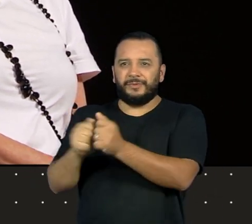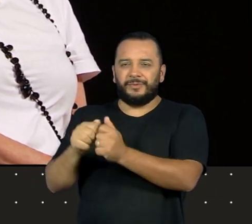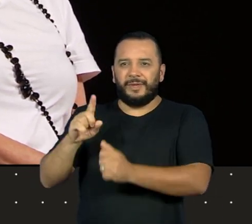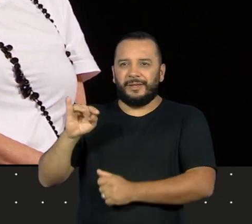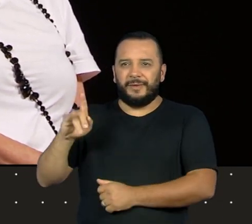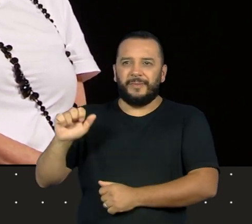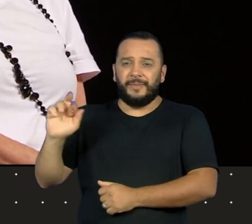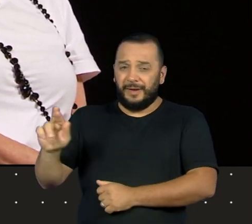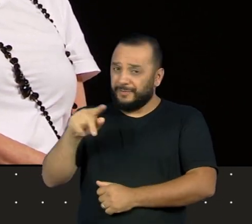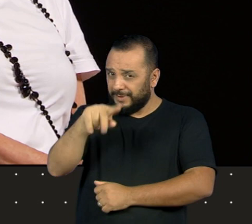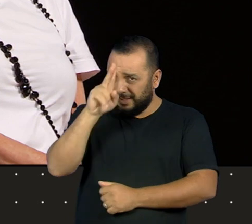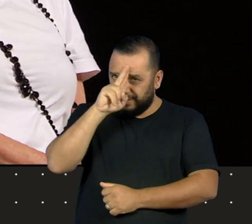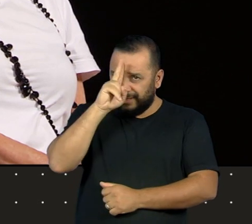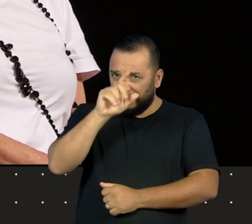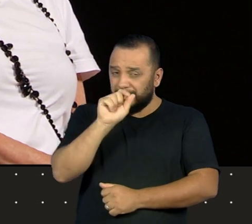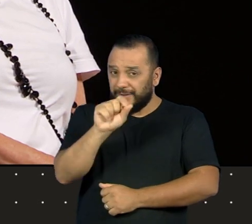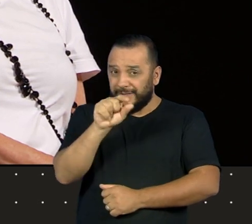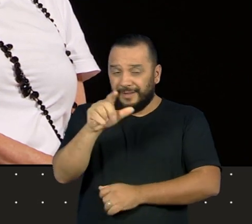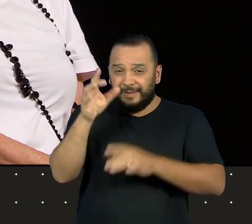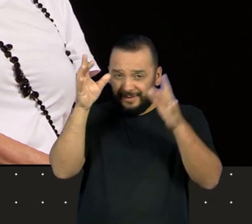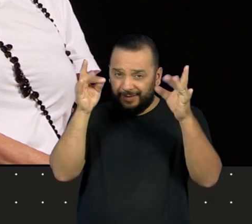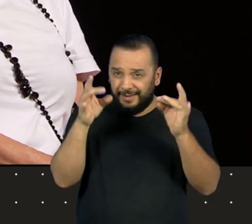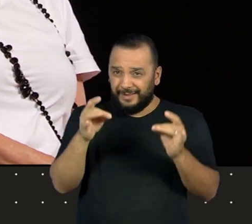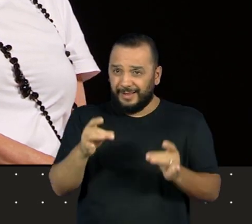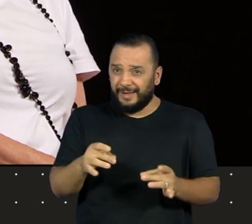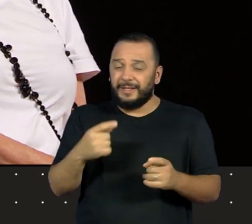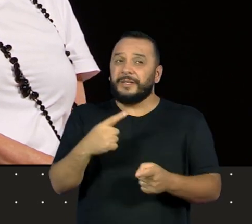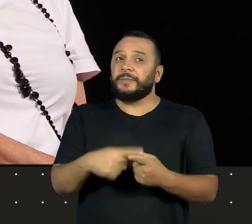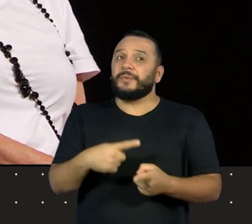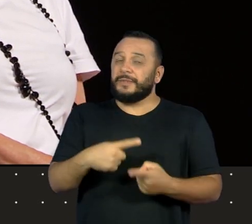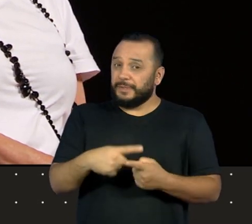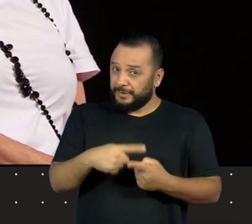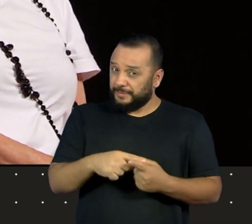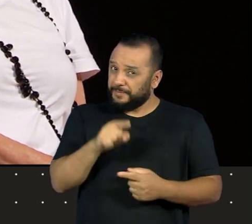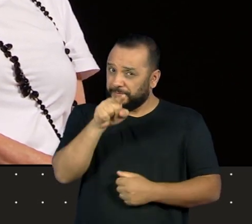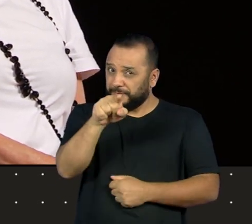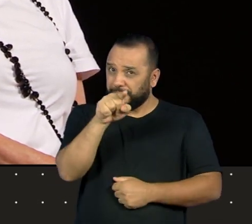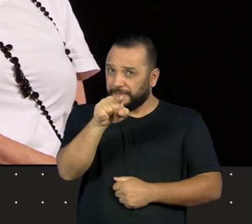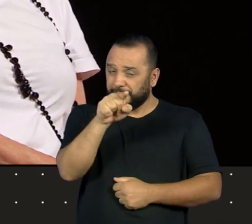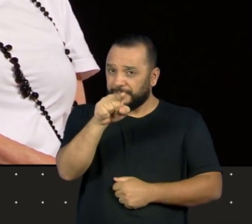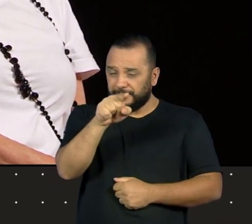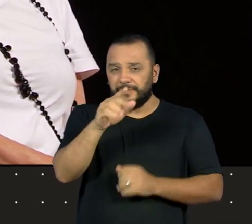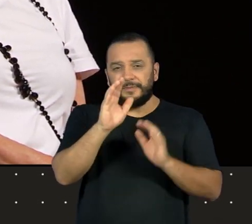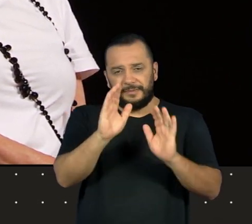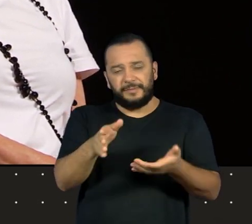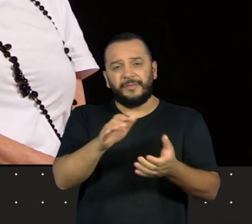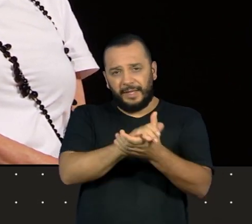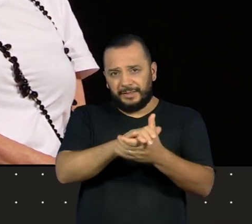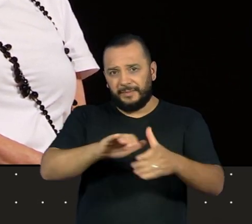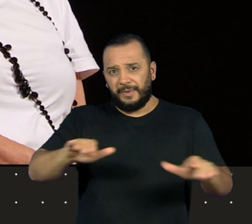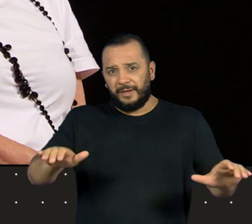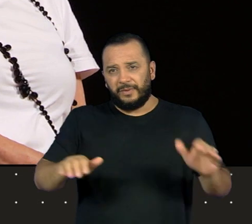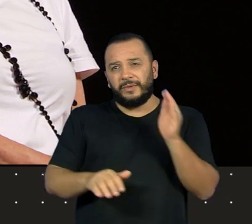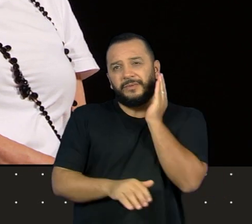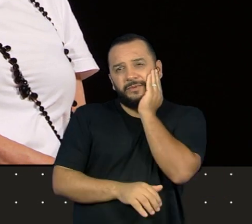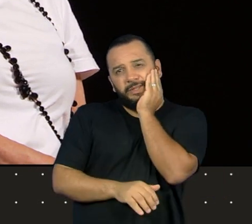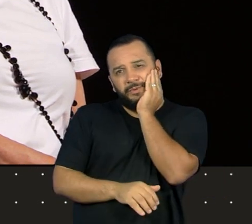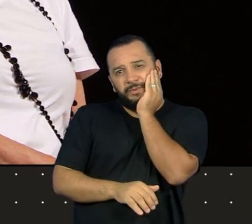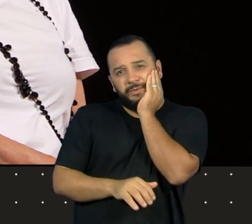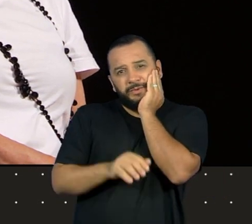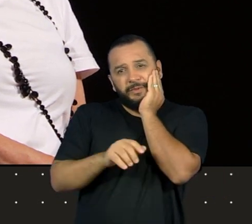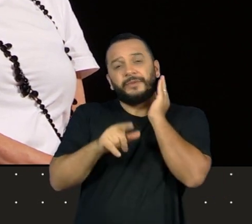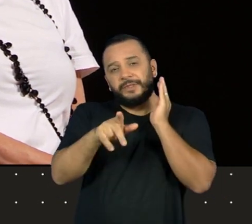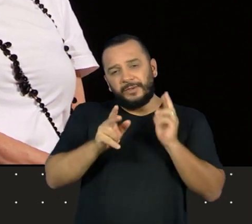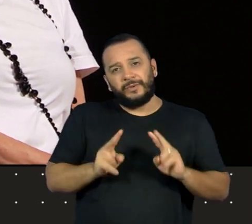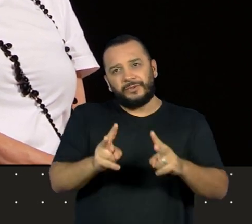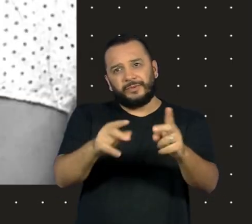você lembra desse episódio, com um detalhe. Depois disso, você, mesmo separado do Fagundes, vocês dois continuam trabalhando